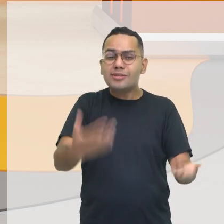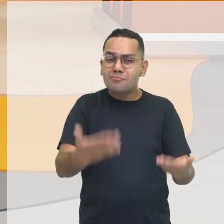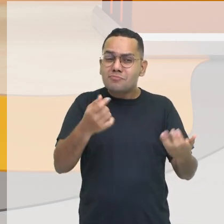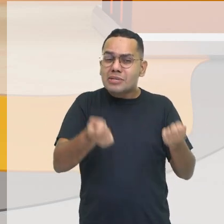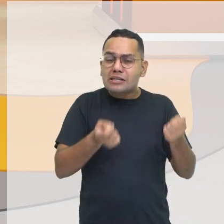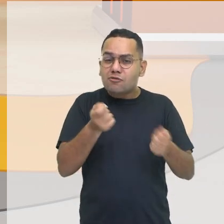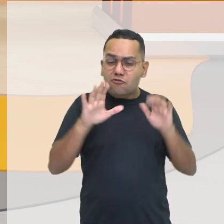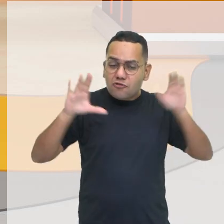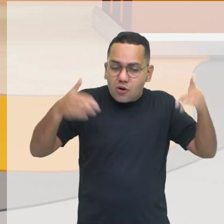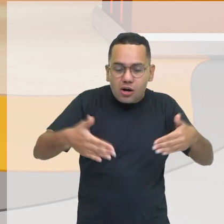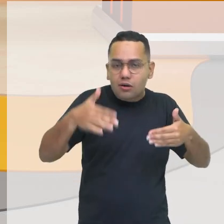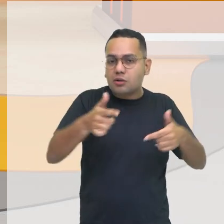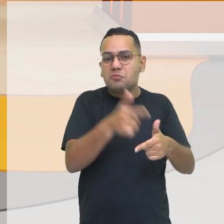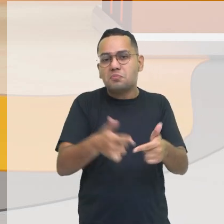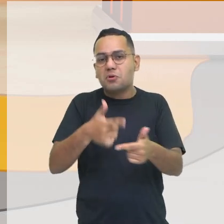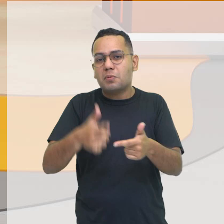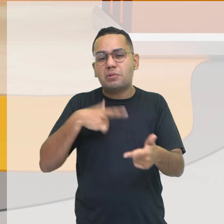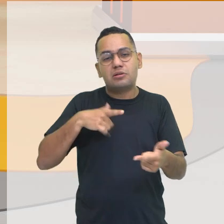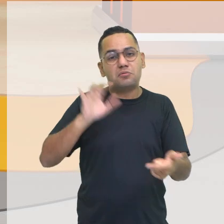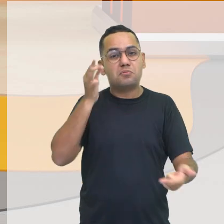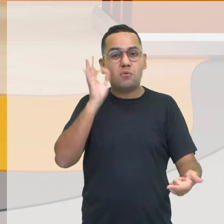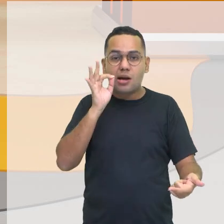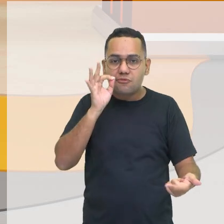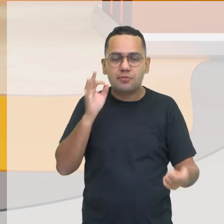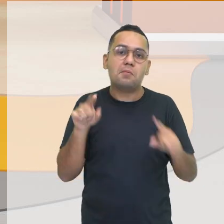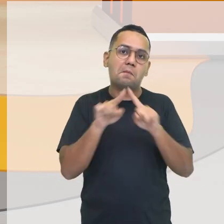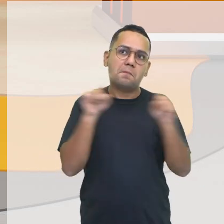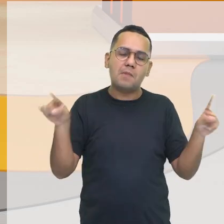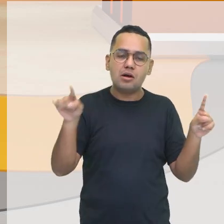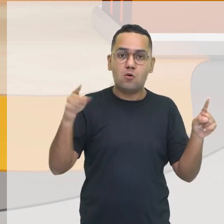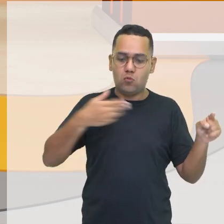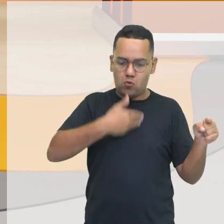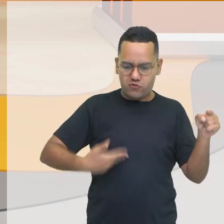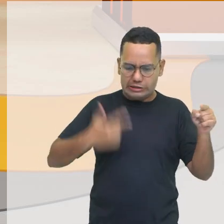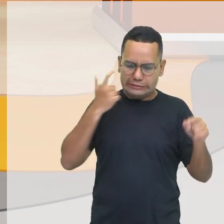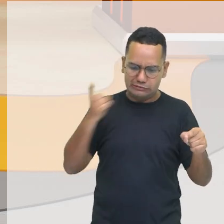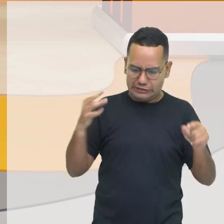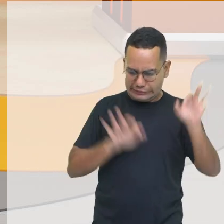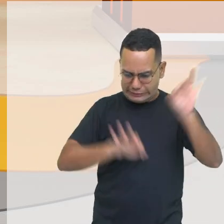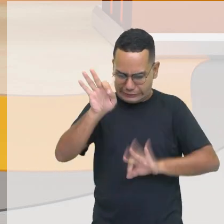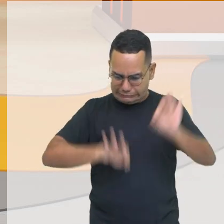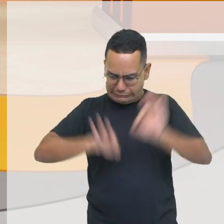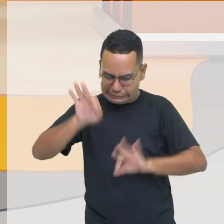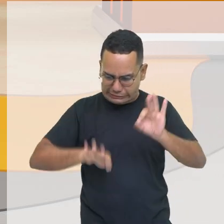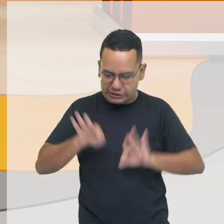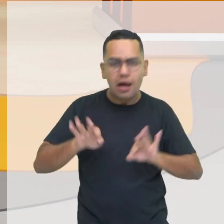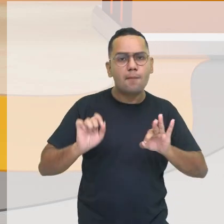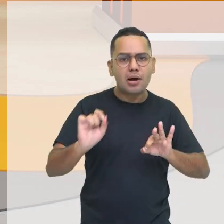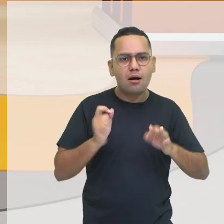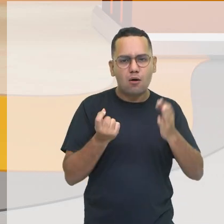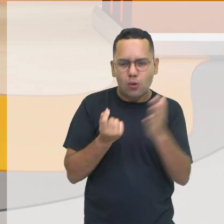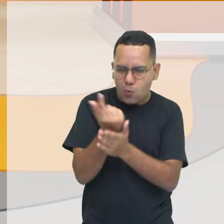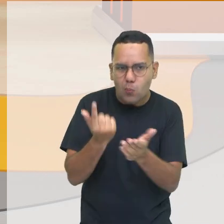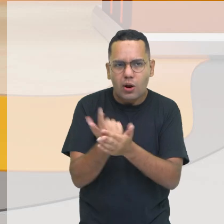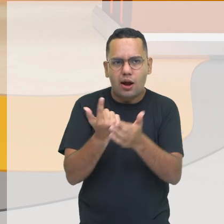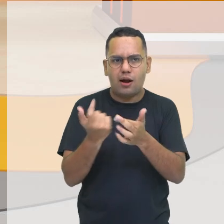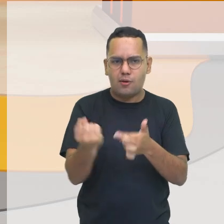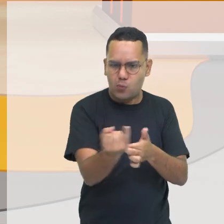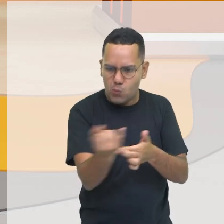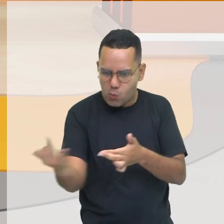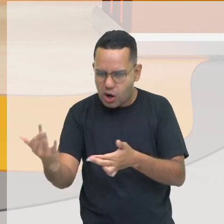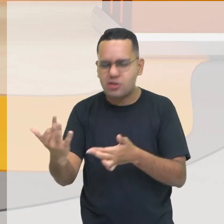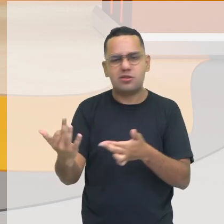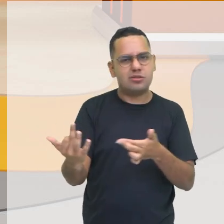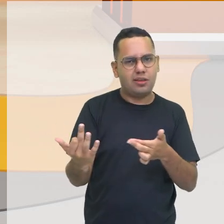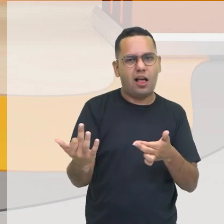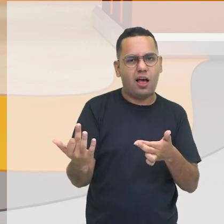café, né, da produção cafeeira. E para isso o governo tomou algumas atitudes em relação a comprar o excedente